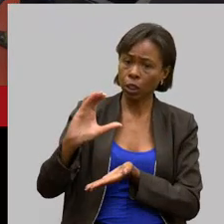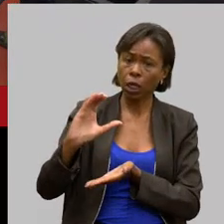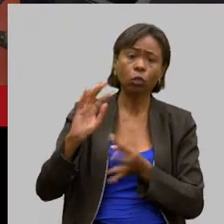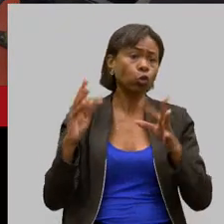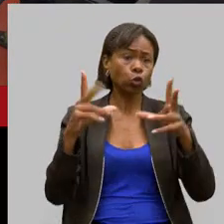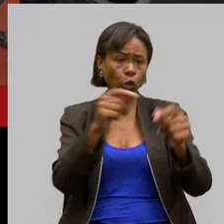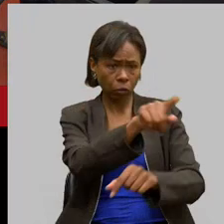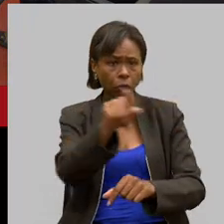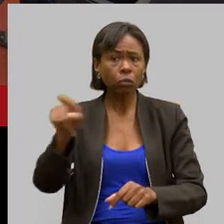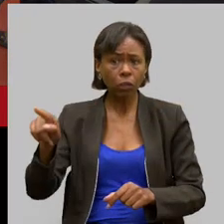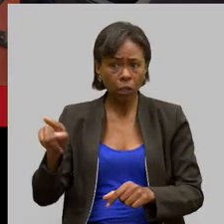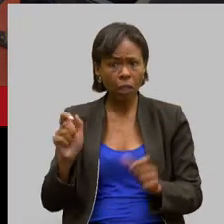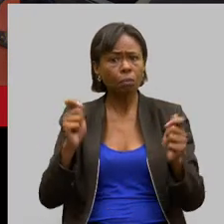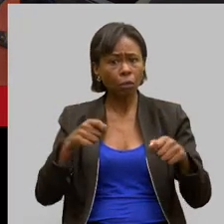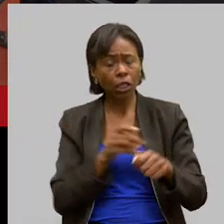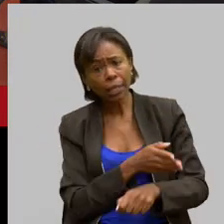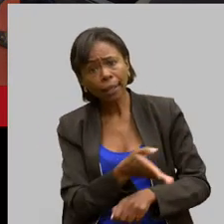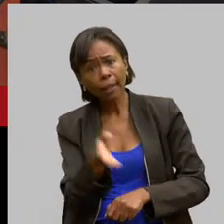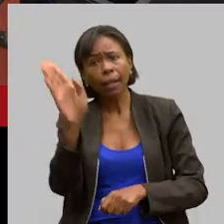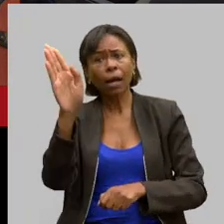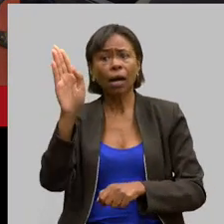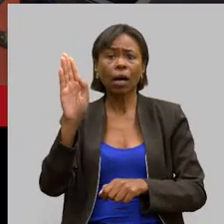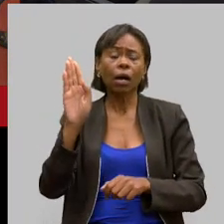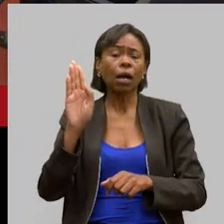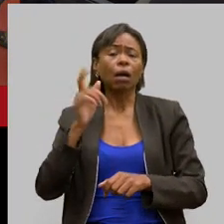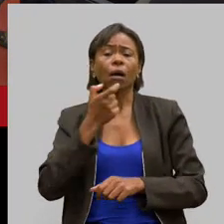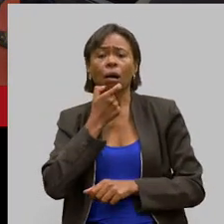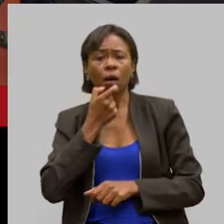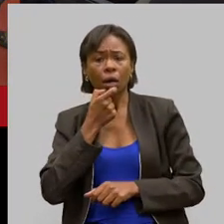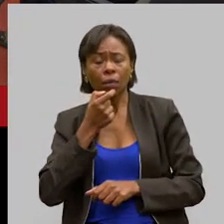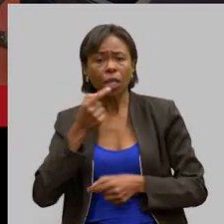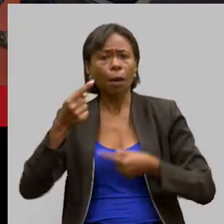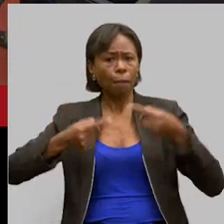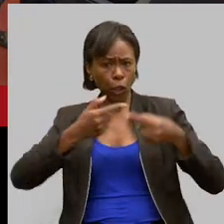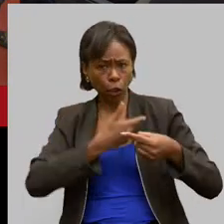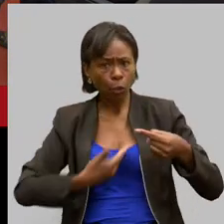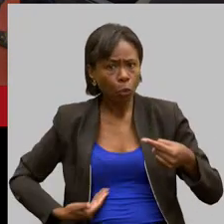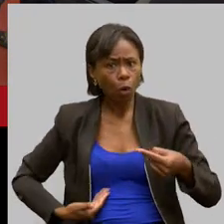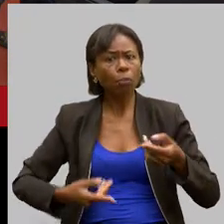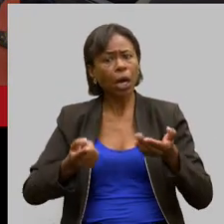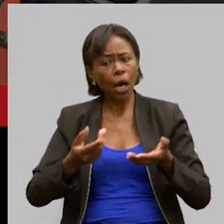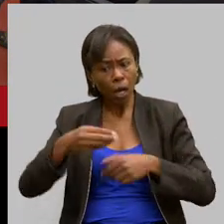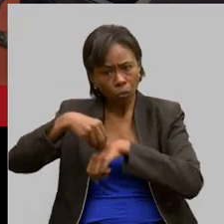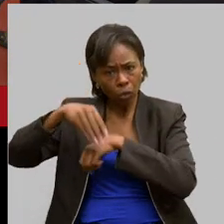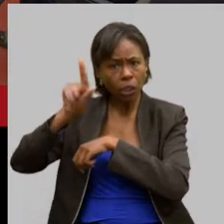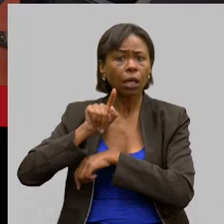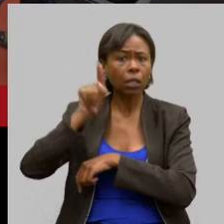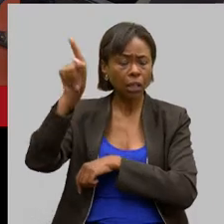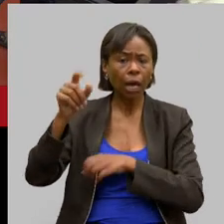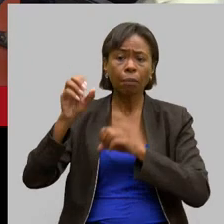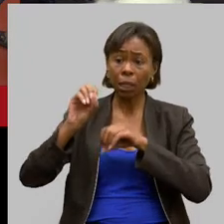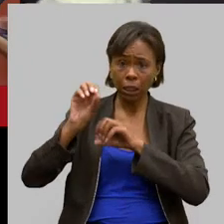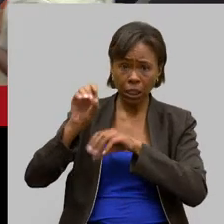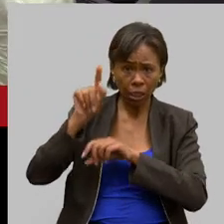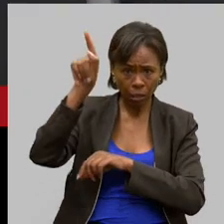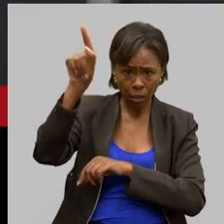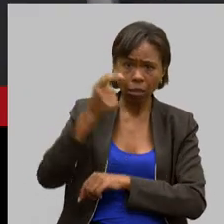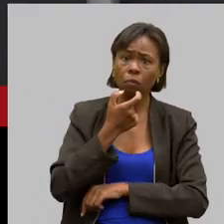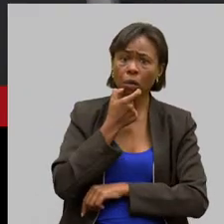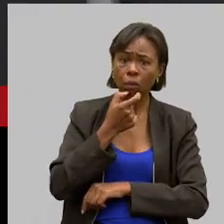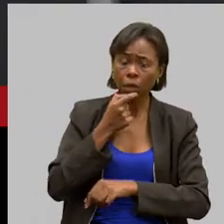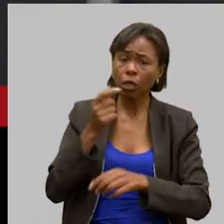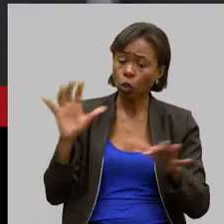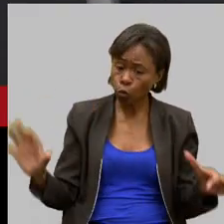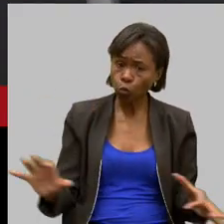levar essa audiência pública lá para Nova Lima também essa galera da região centro oeste também tem muito que nos ensinar pra gente construir juntos políticas